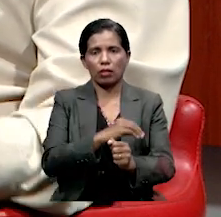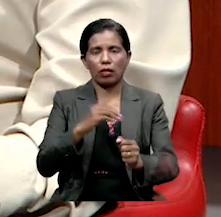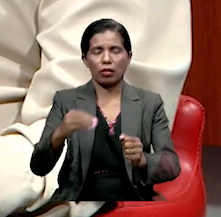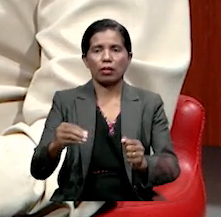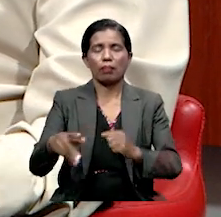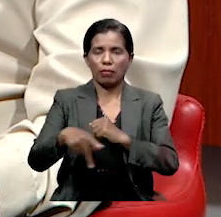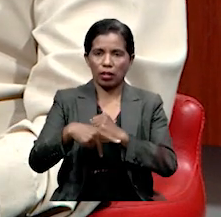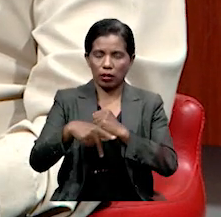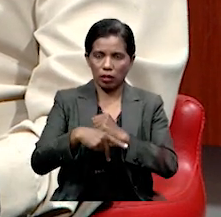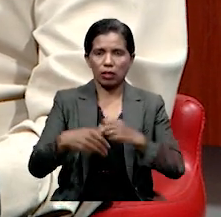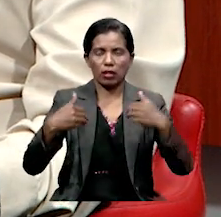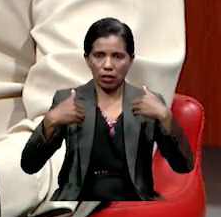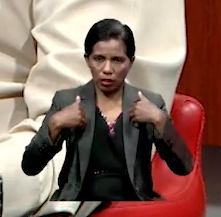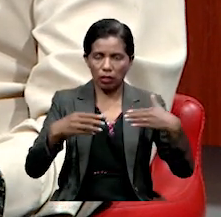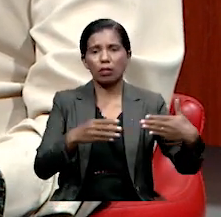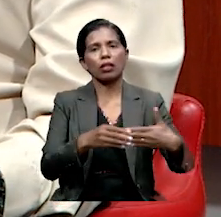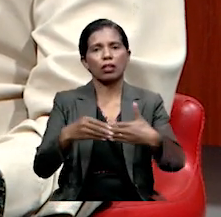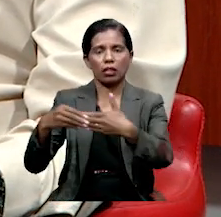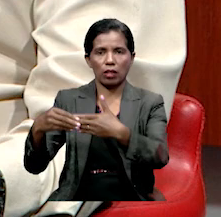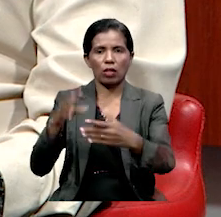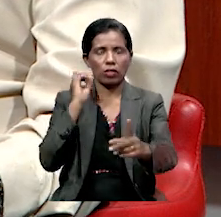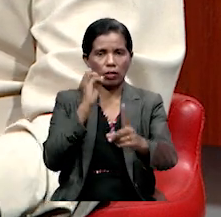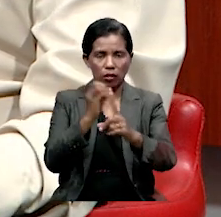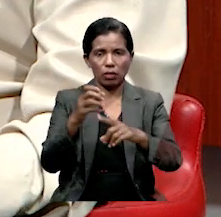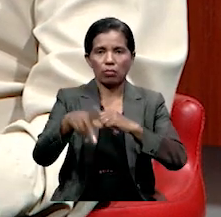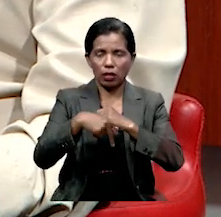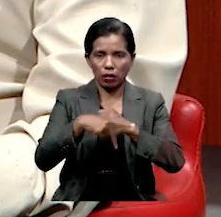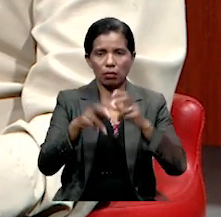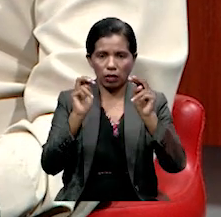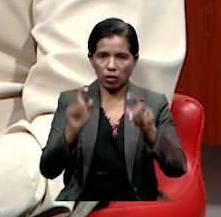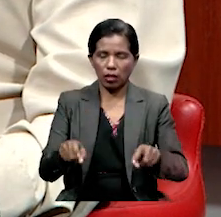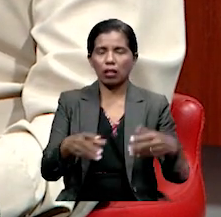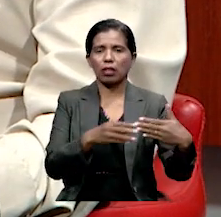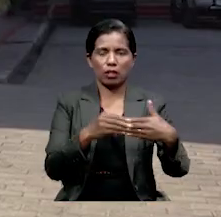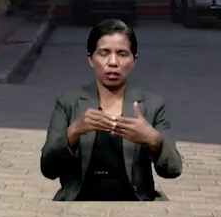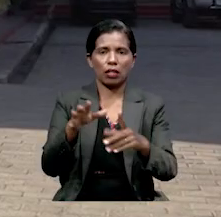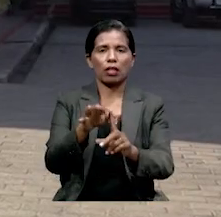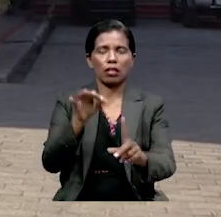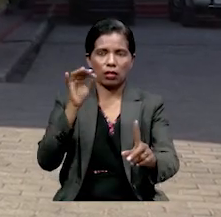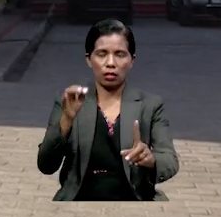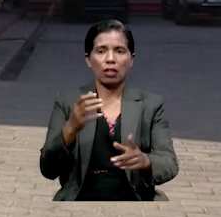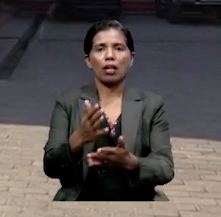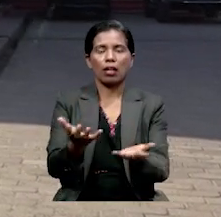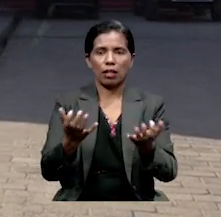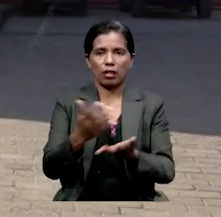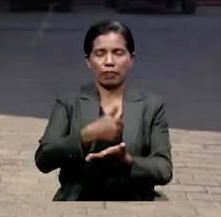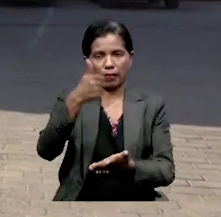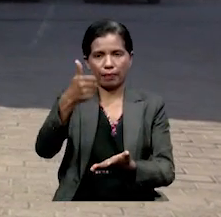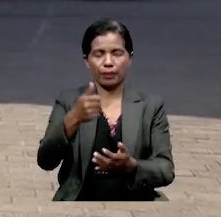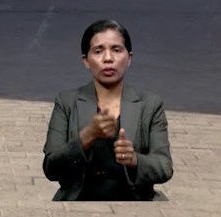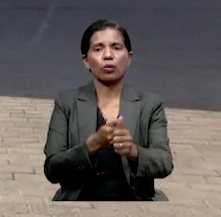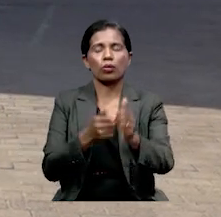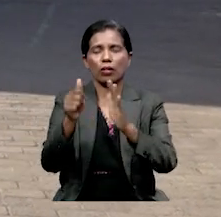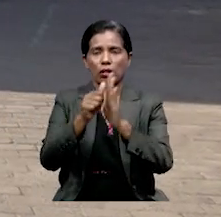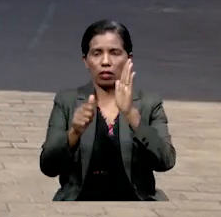tem que existir e baúcom, né? Objetivo partido não queria né? Agora tu eleição também a cara com manana. Tu agenda partido nian